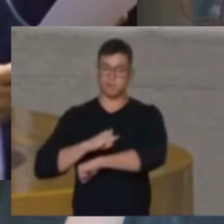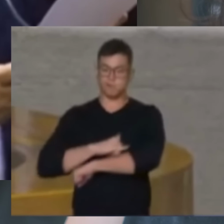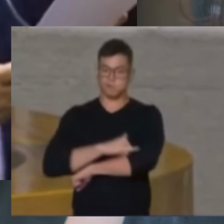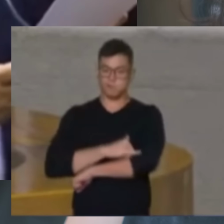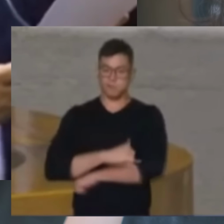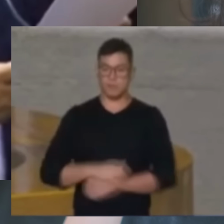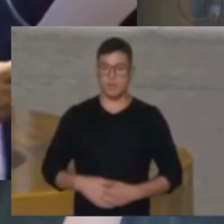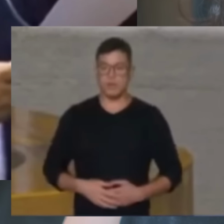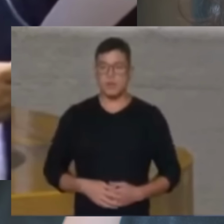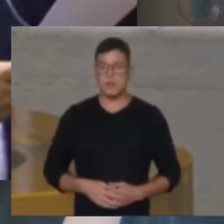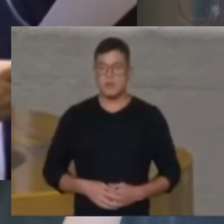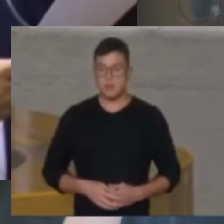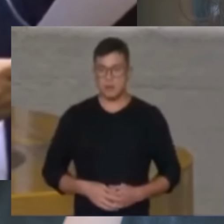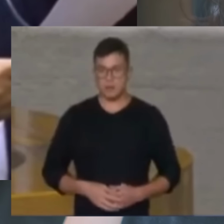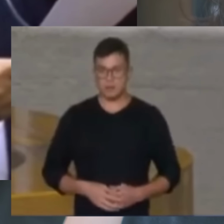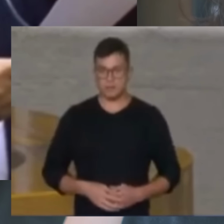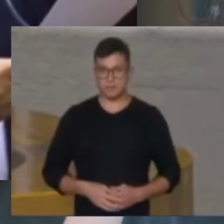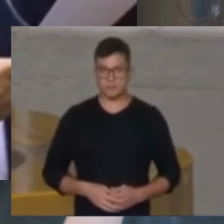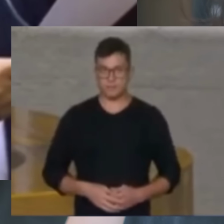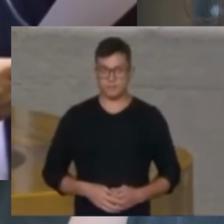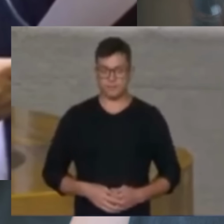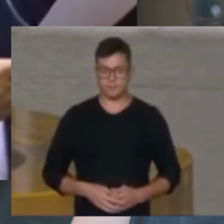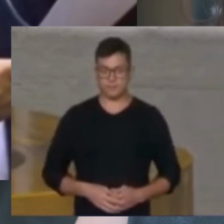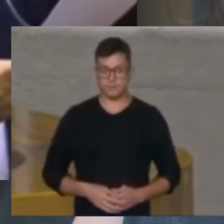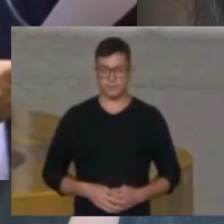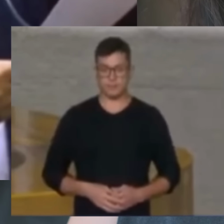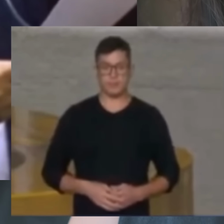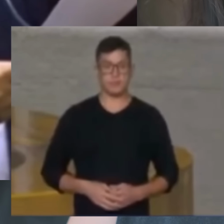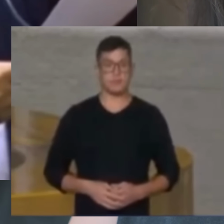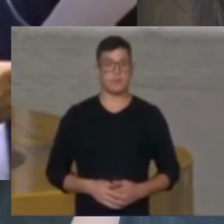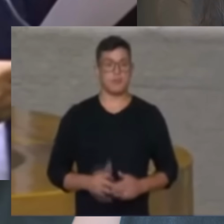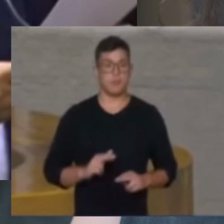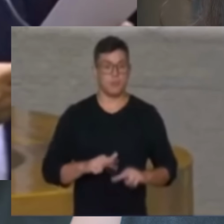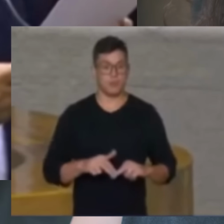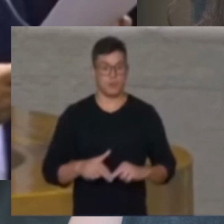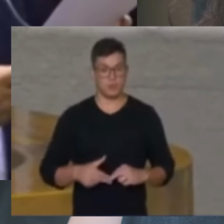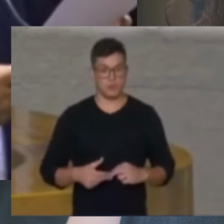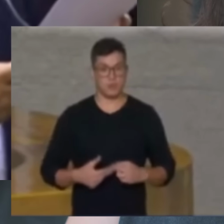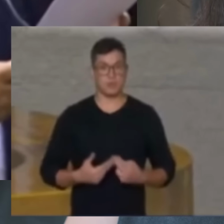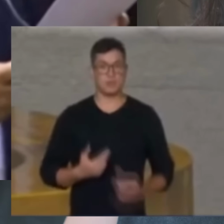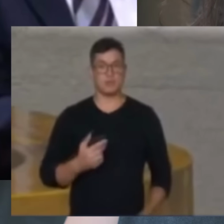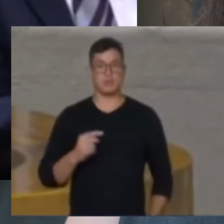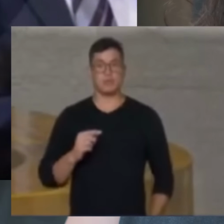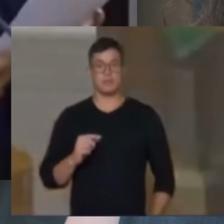senhor presidente, senhora presidente, a obesidade é considerada fator